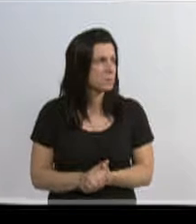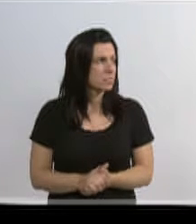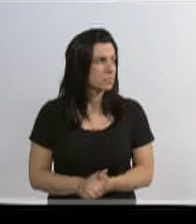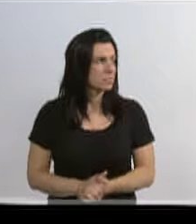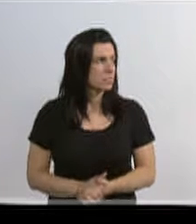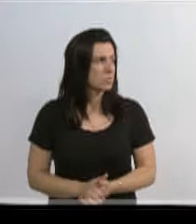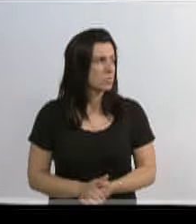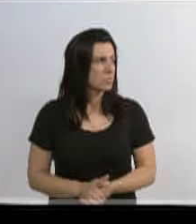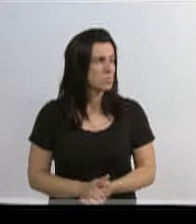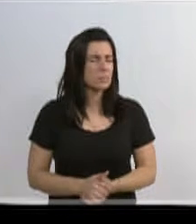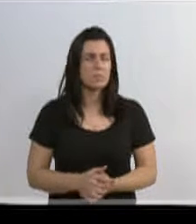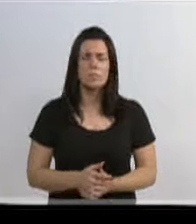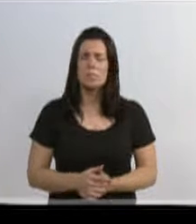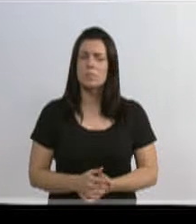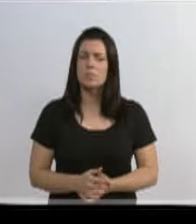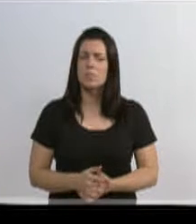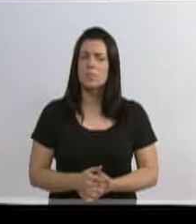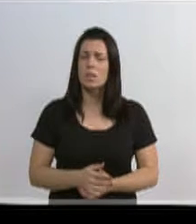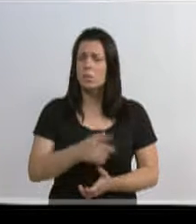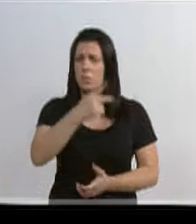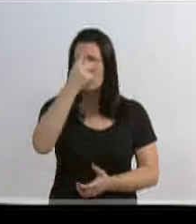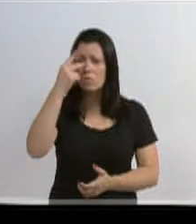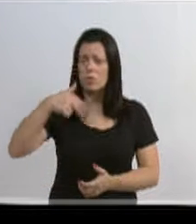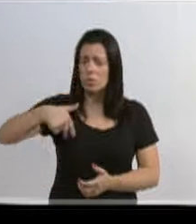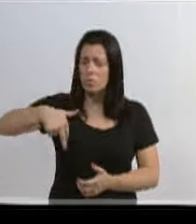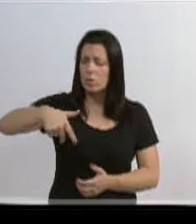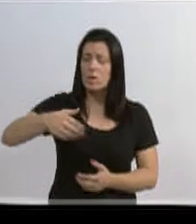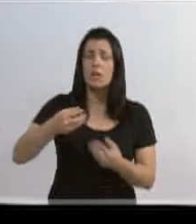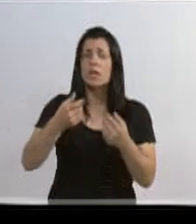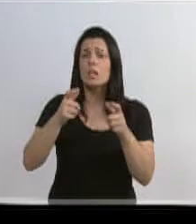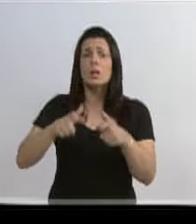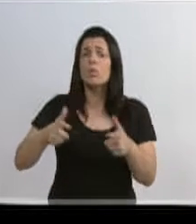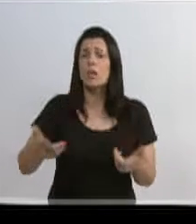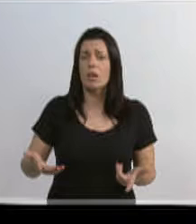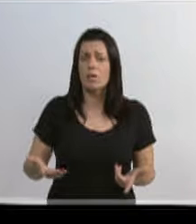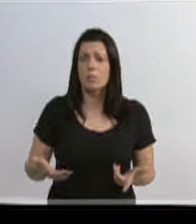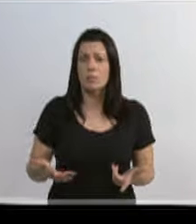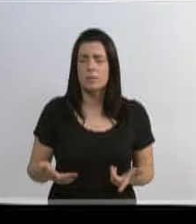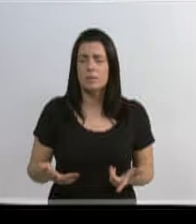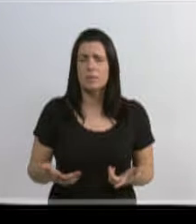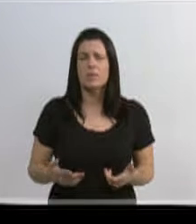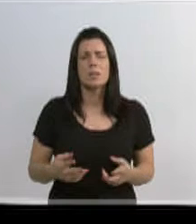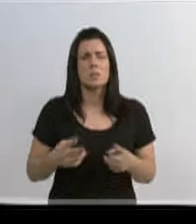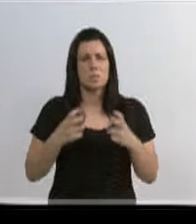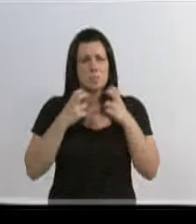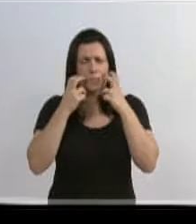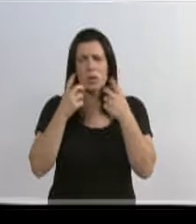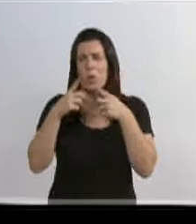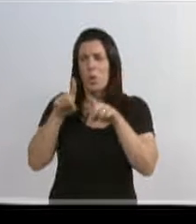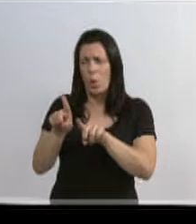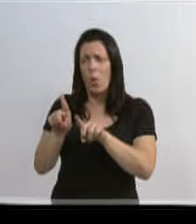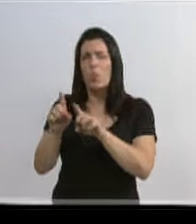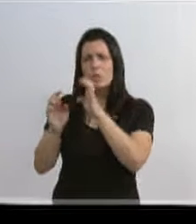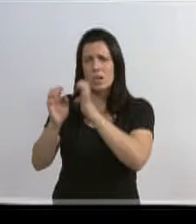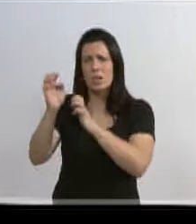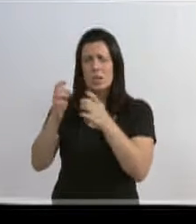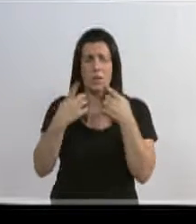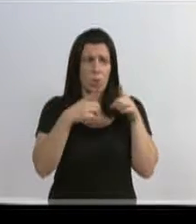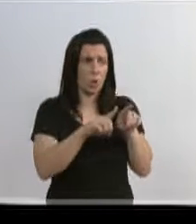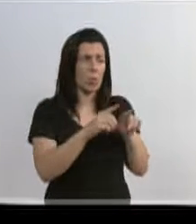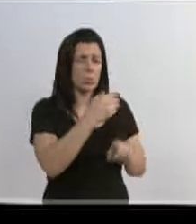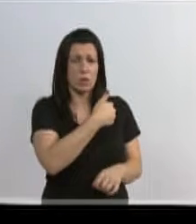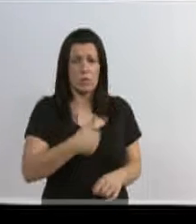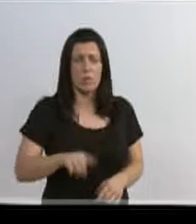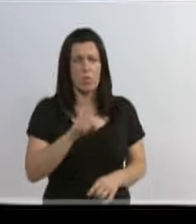vai andar onde a população? Tá? É vergonhoso contra essa empresa. Não estou cobrando aqui do executivo, estou cobrando da empresa, que